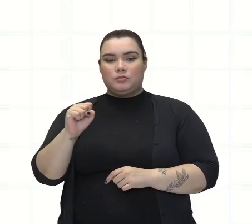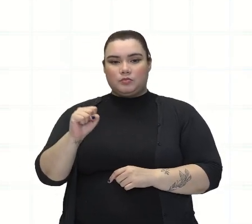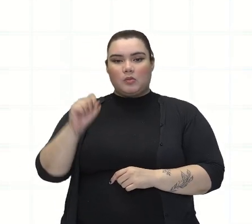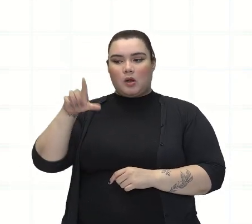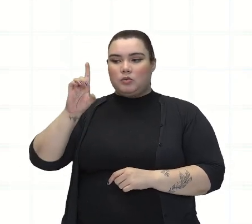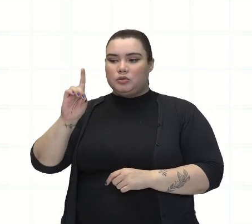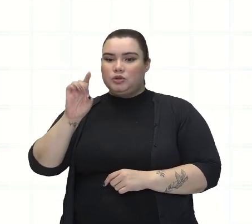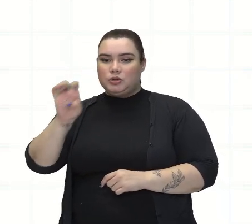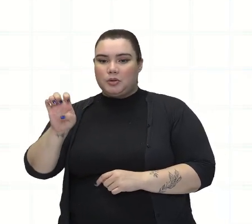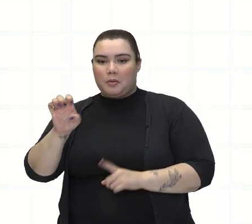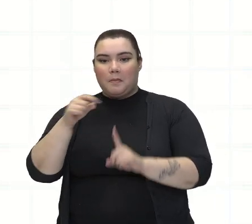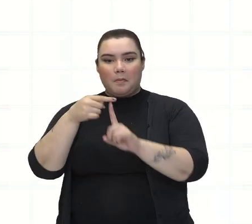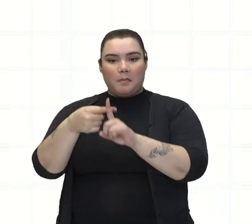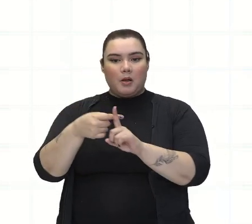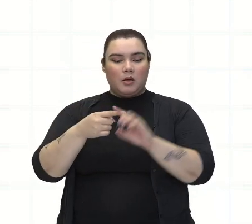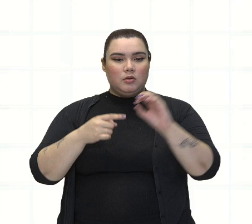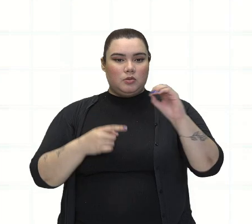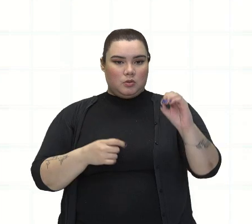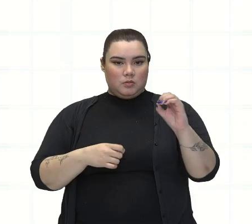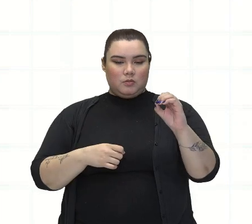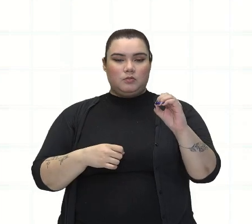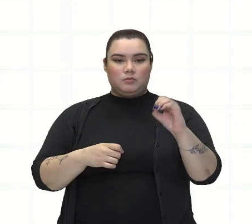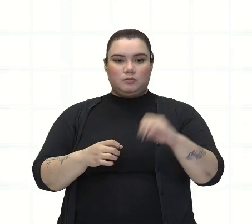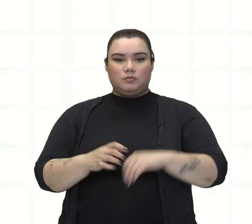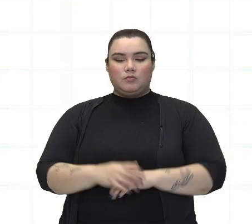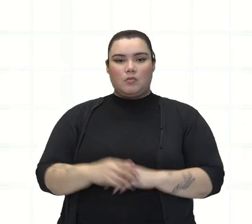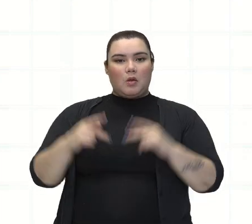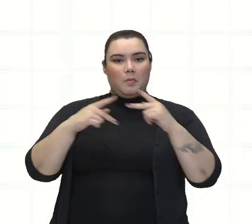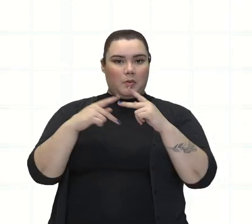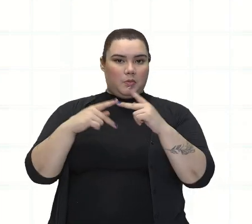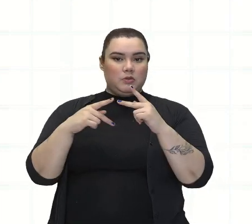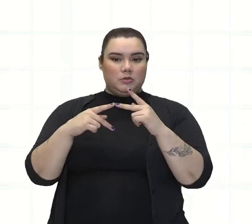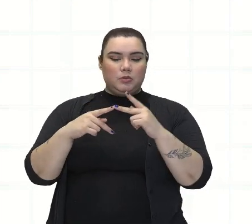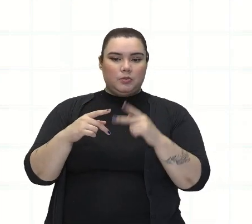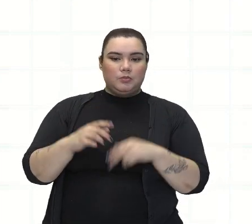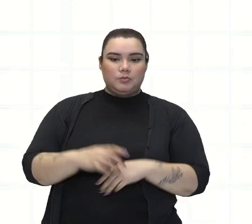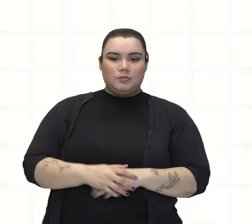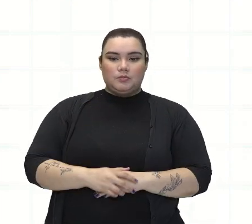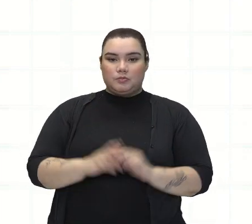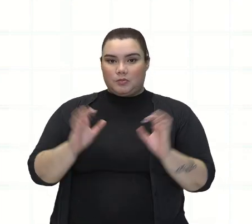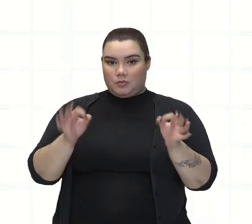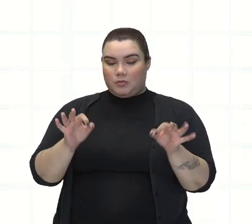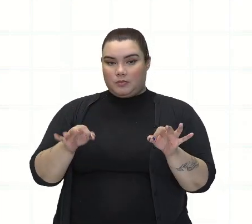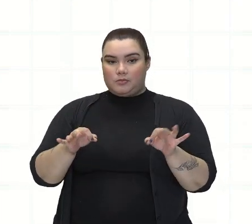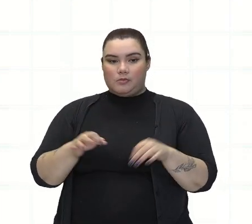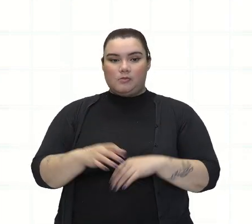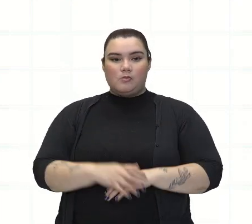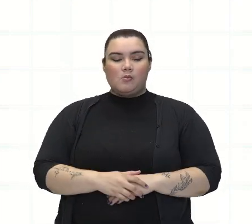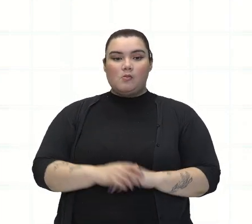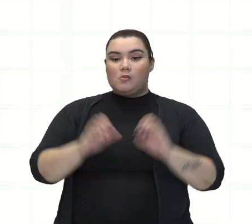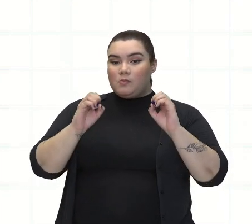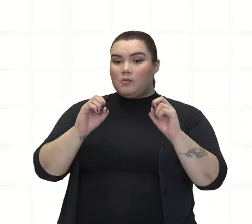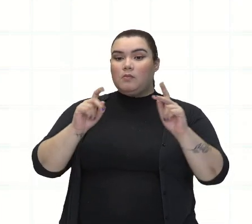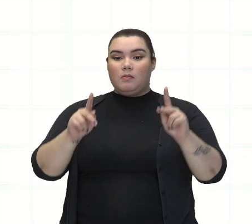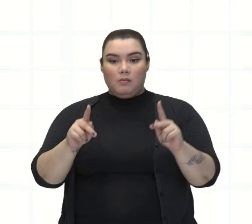né? Dois veio da preposição de mais o, certo?